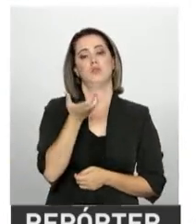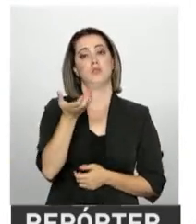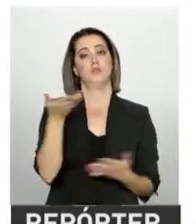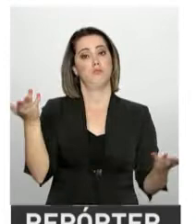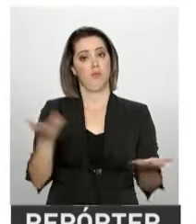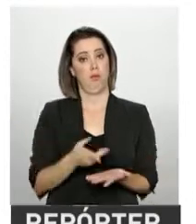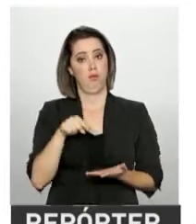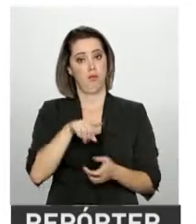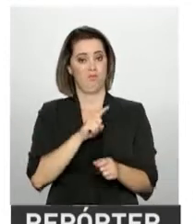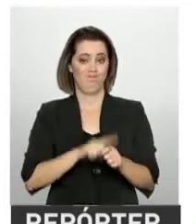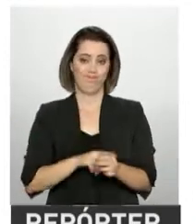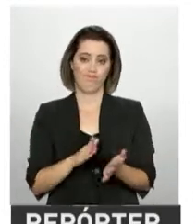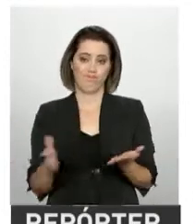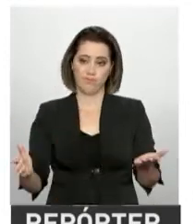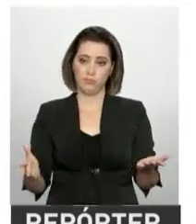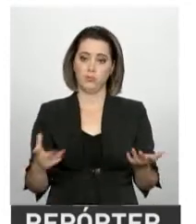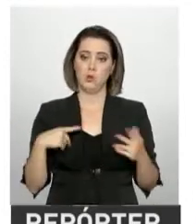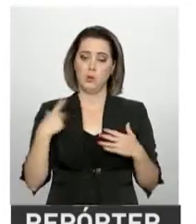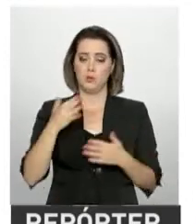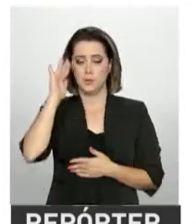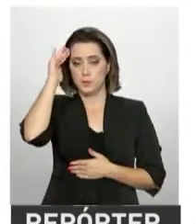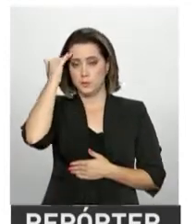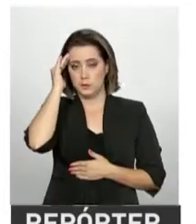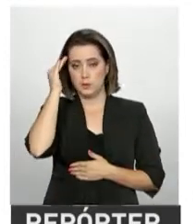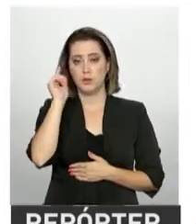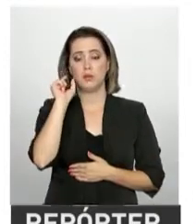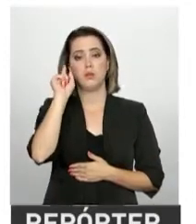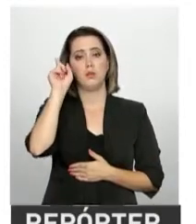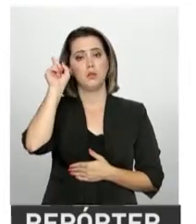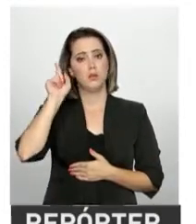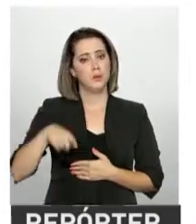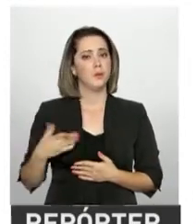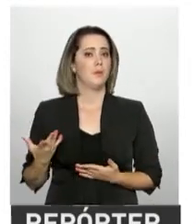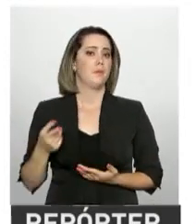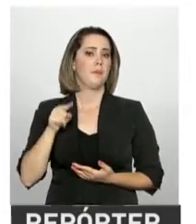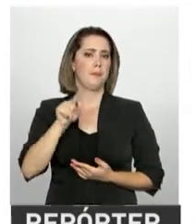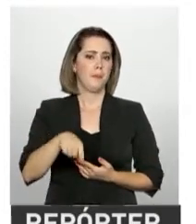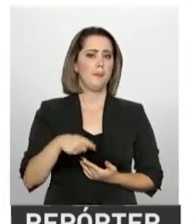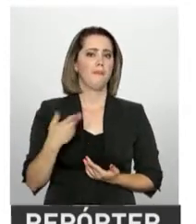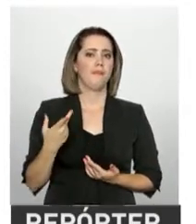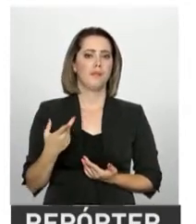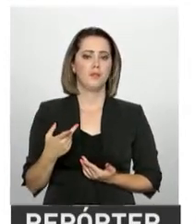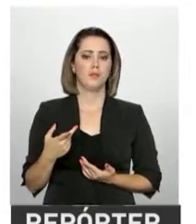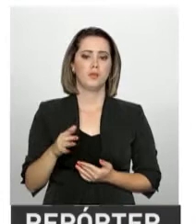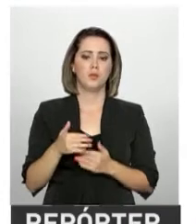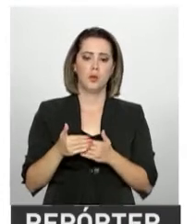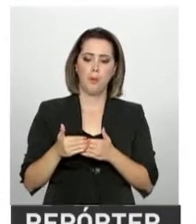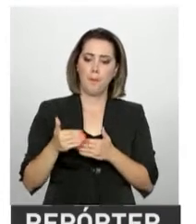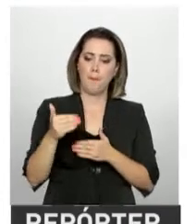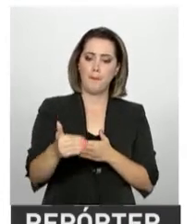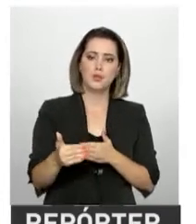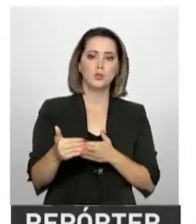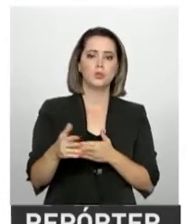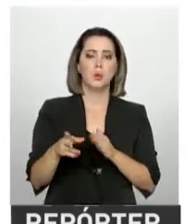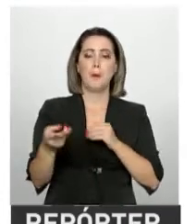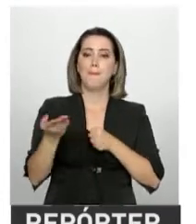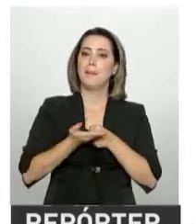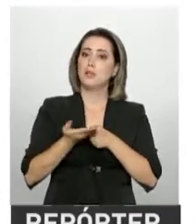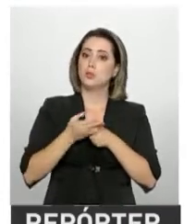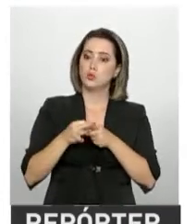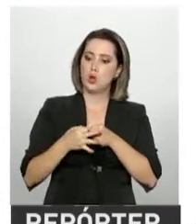neste momento nós entendemos que isso é uma tarefa de médio longo prazo essa